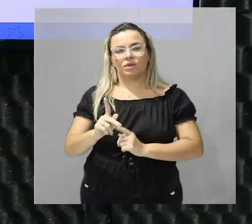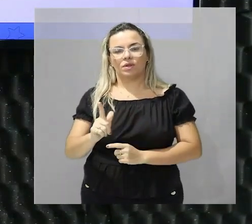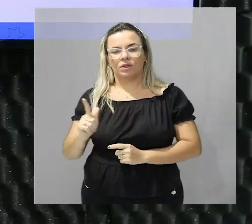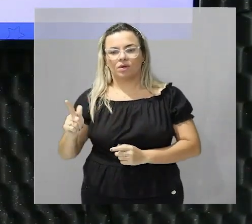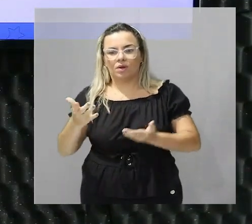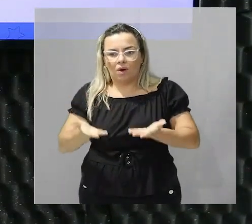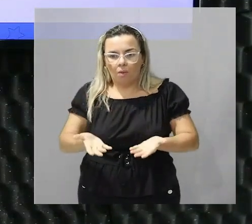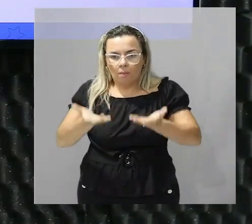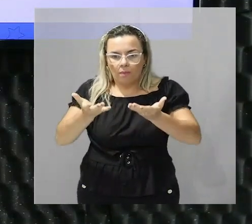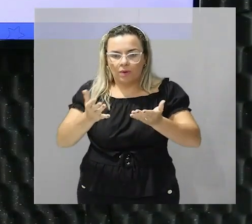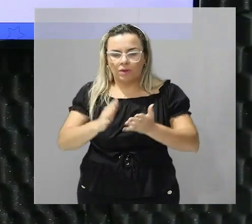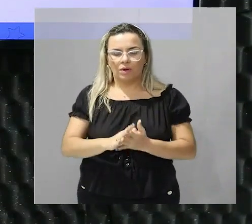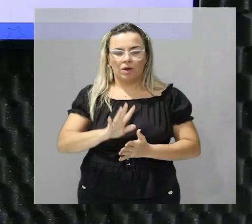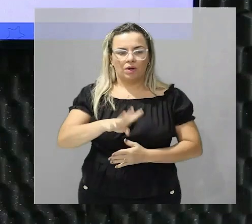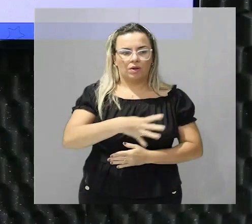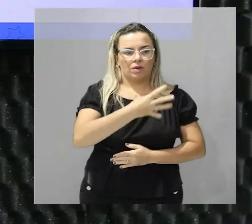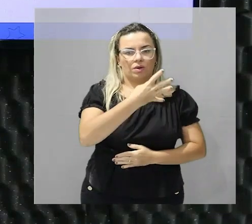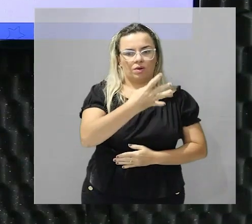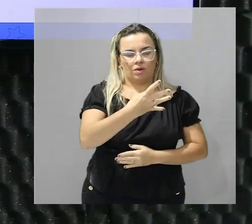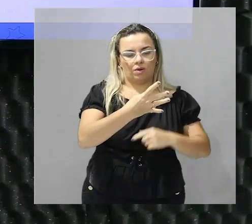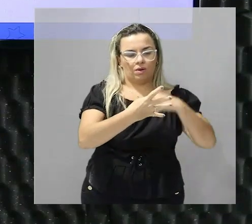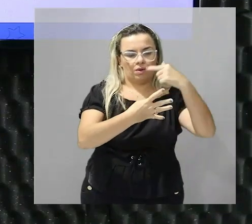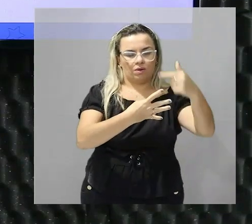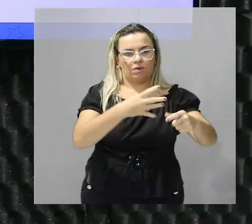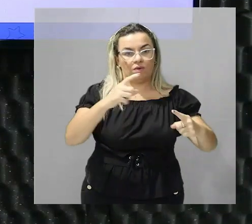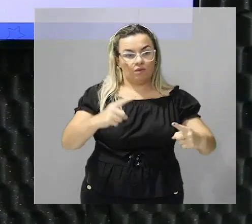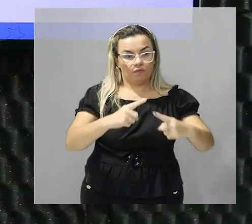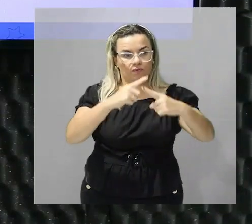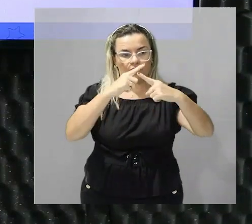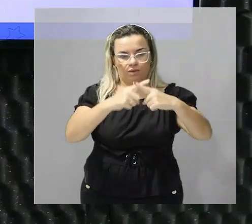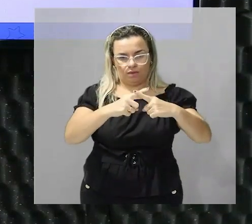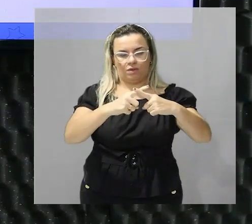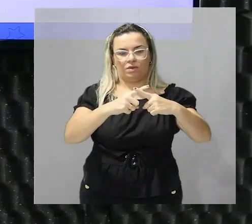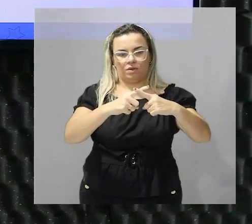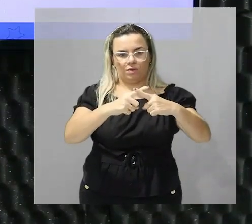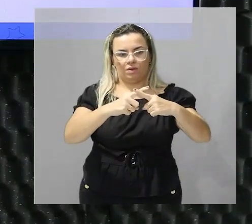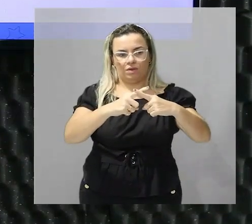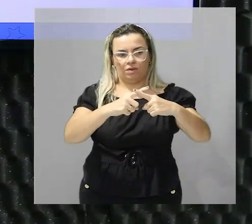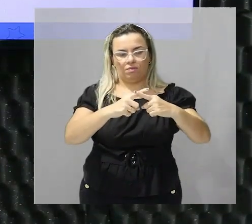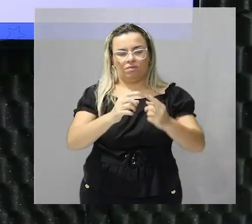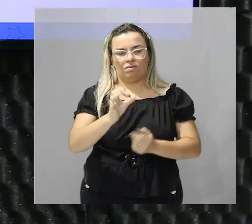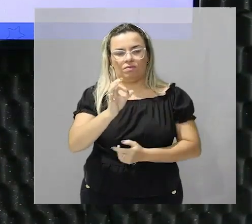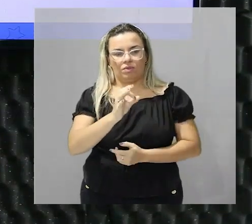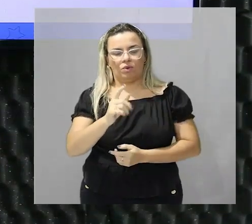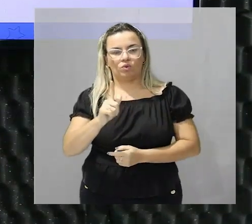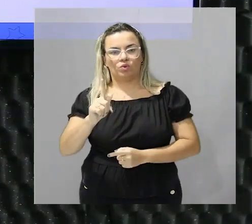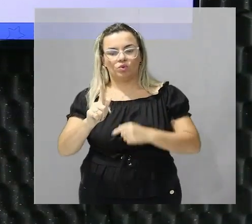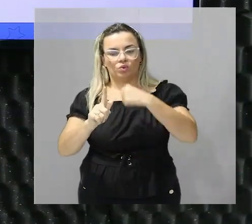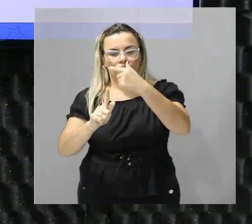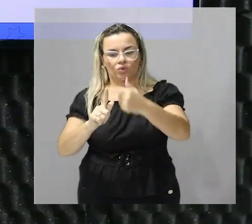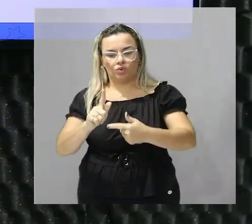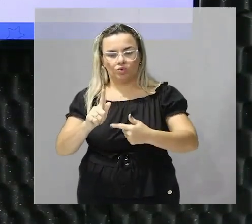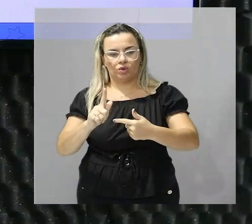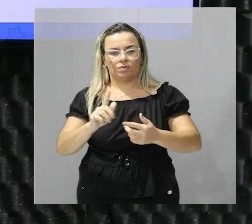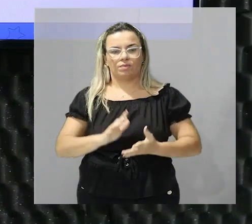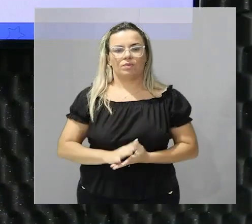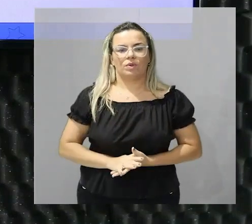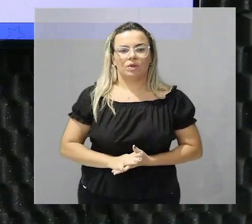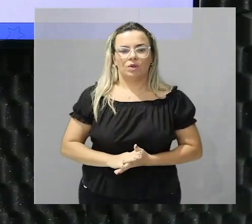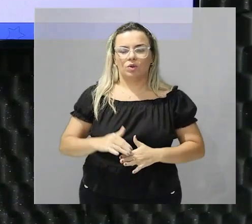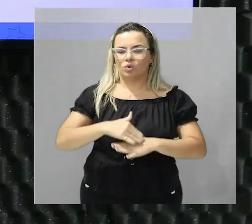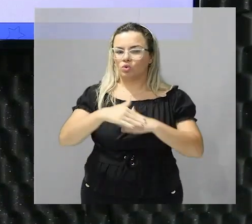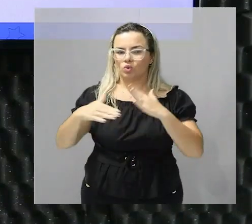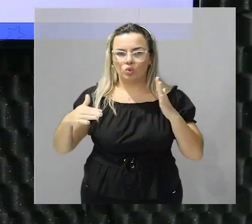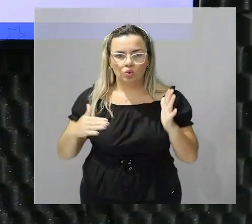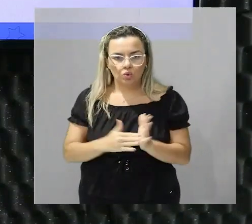percentual de gordura, então, quádruplo é 4 vezes. 4 vezes quem? O G. Tudo dividido